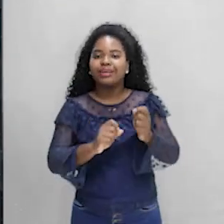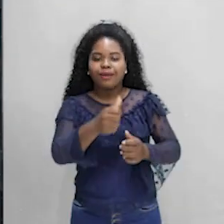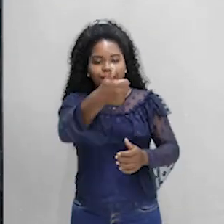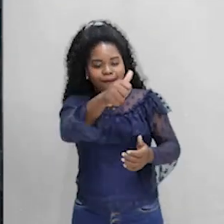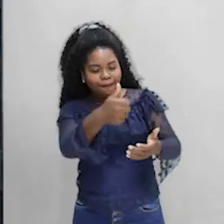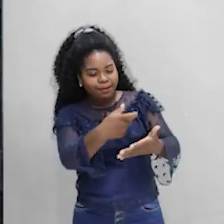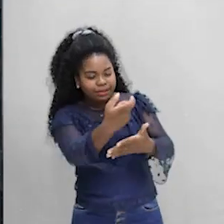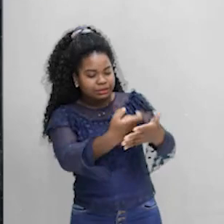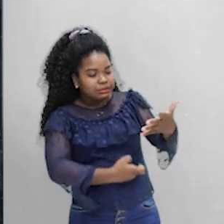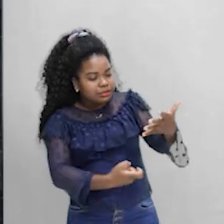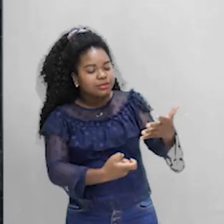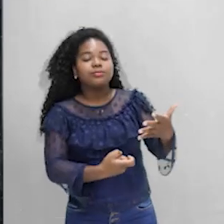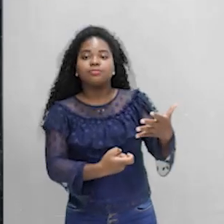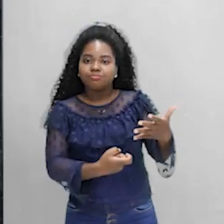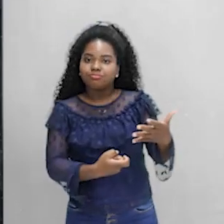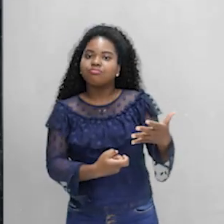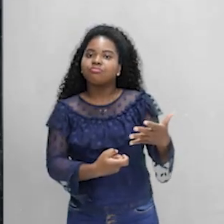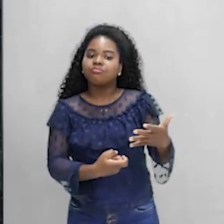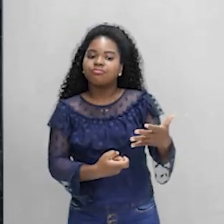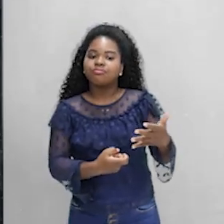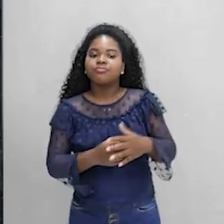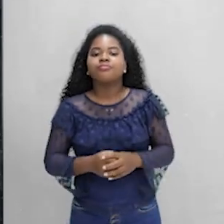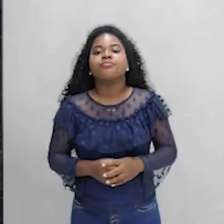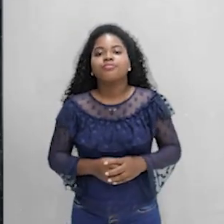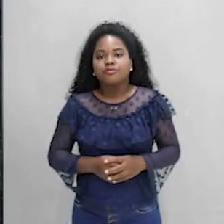Gente, compreender